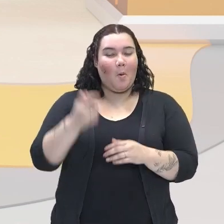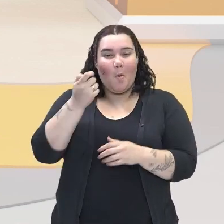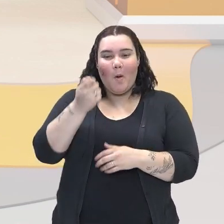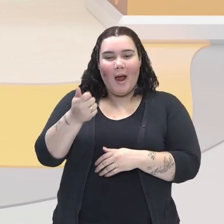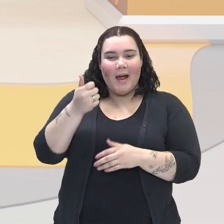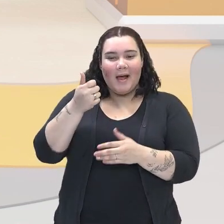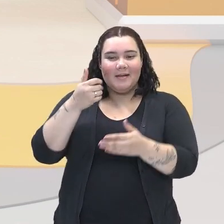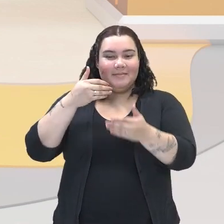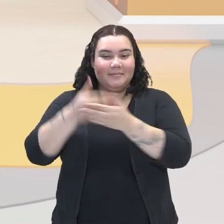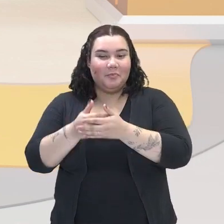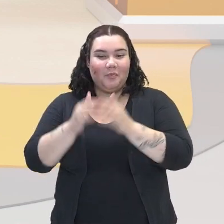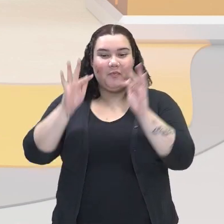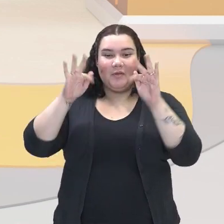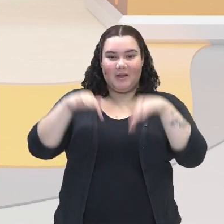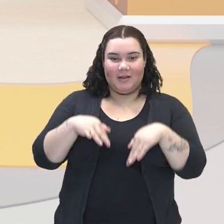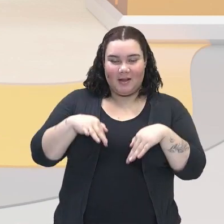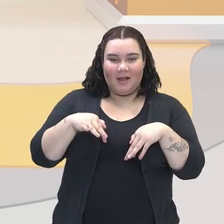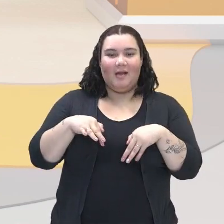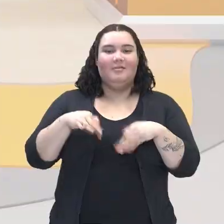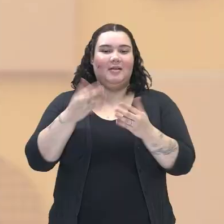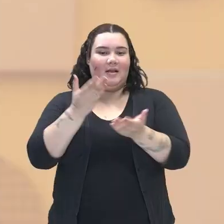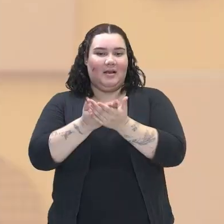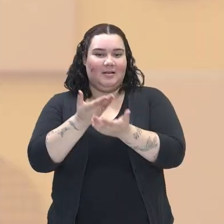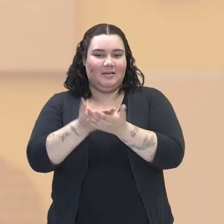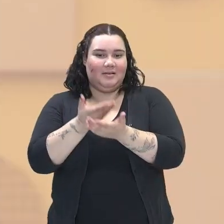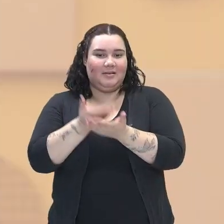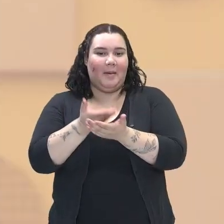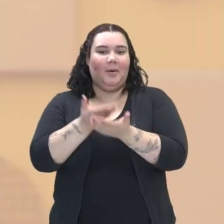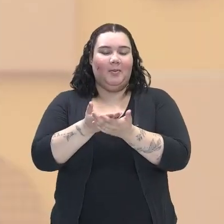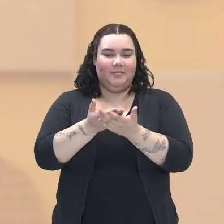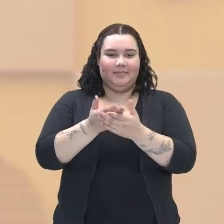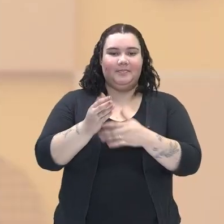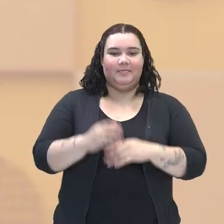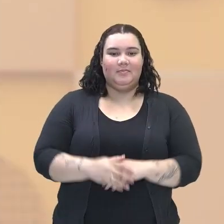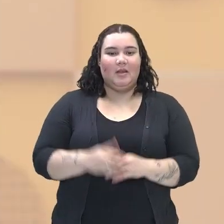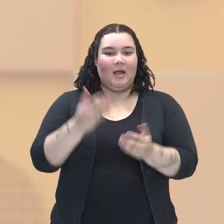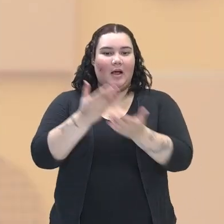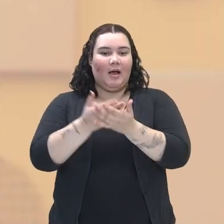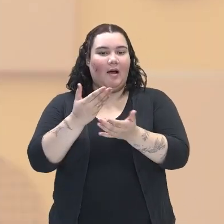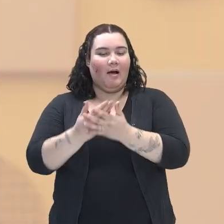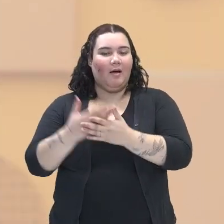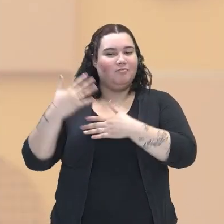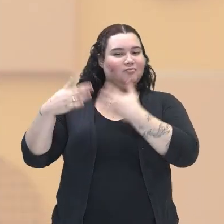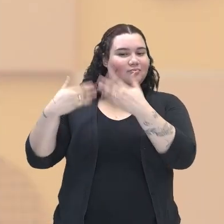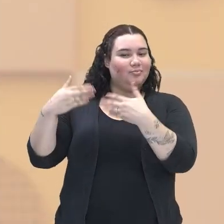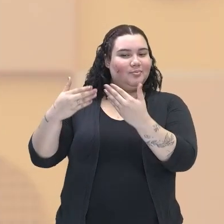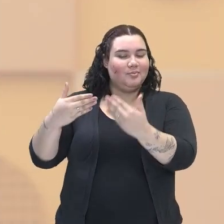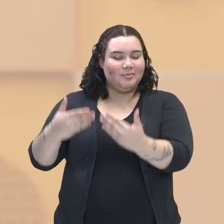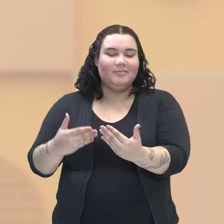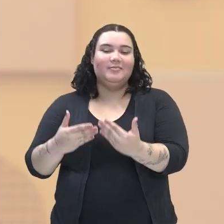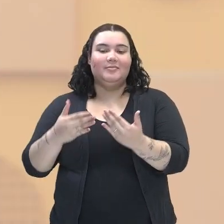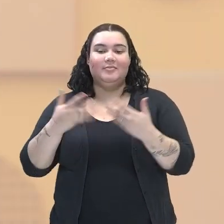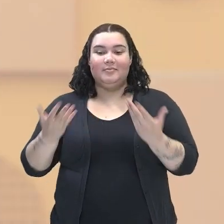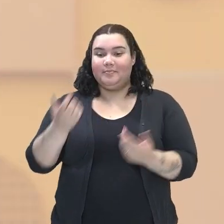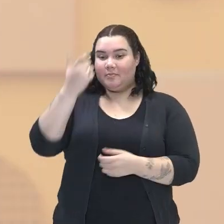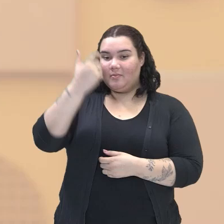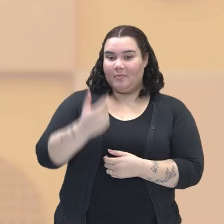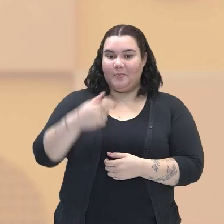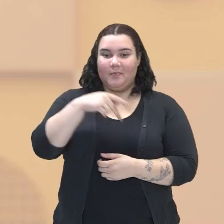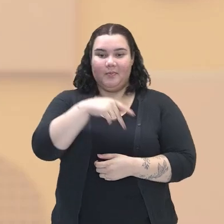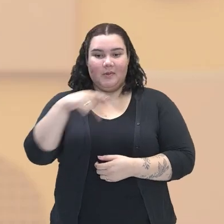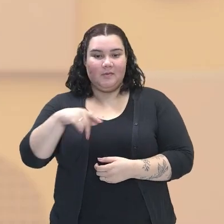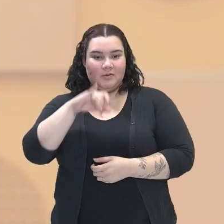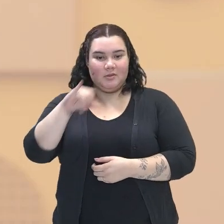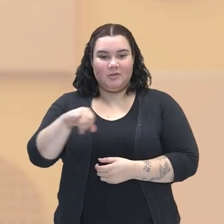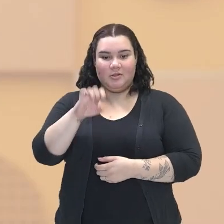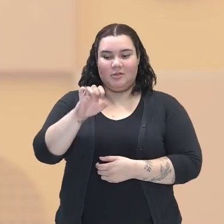praticamente, já estamos aí nos últimos momentos desse nosso curso, desse nosso percurso de aulas. E eu sou o professor Jefferson, estou